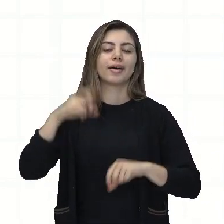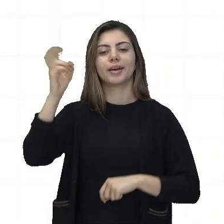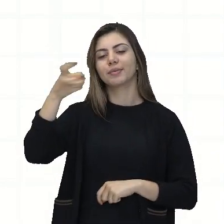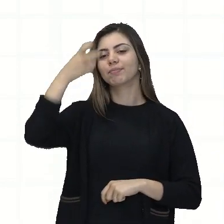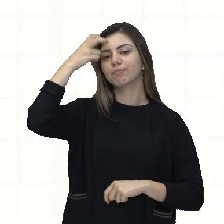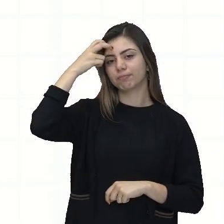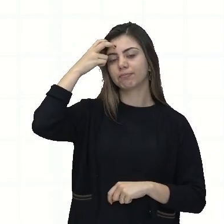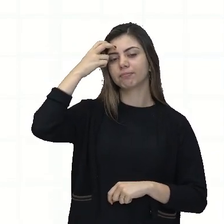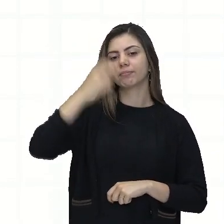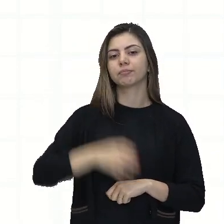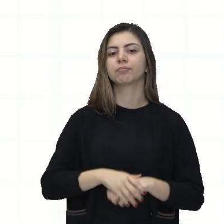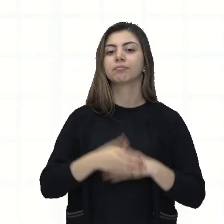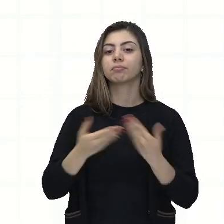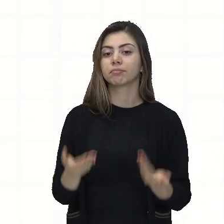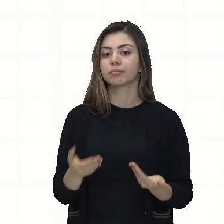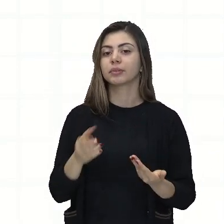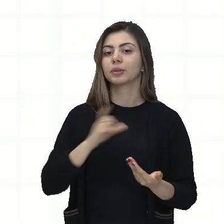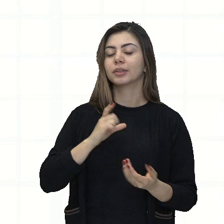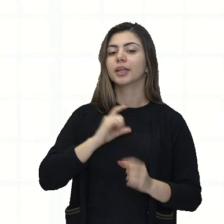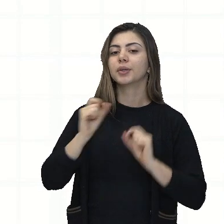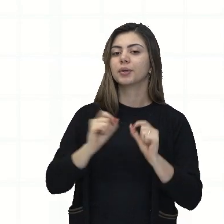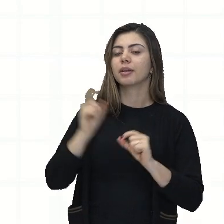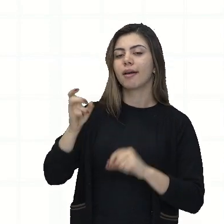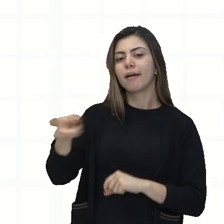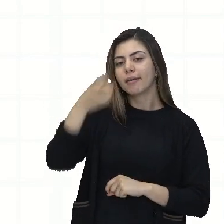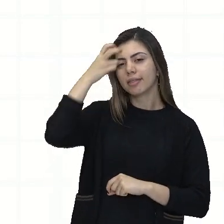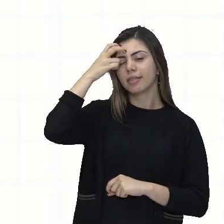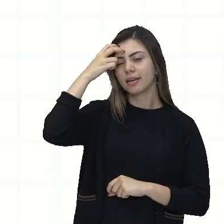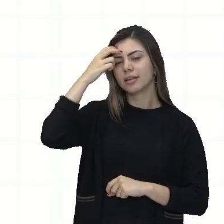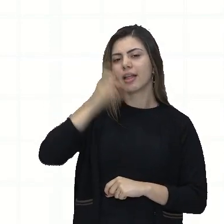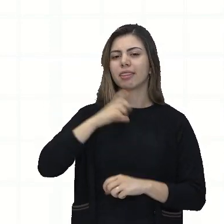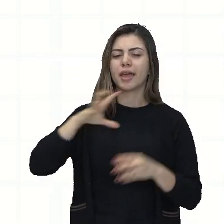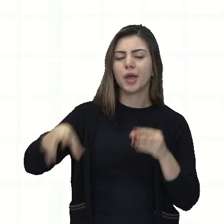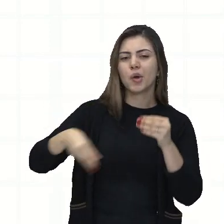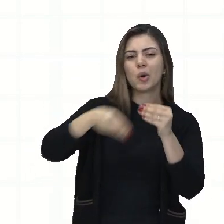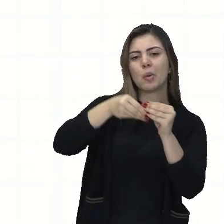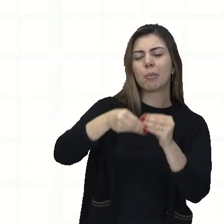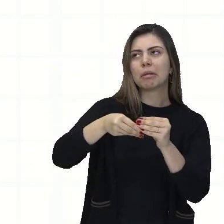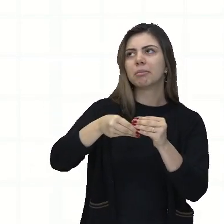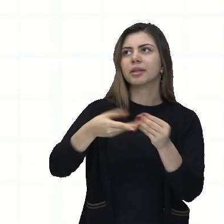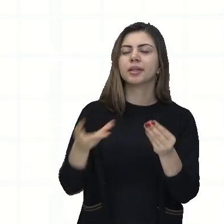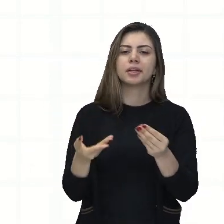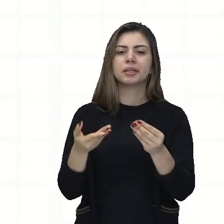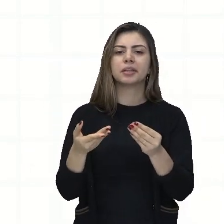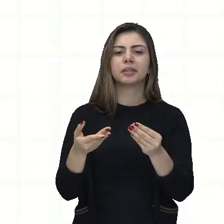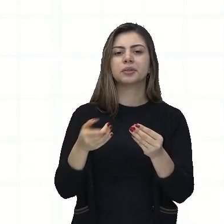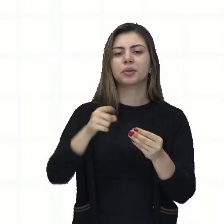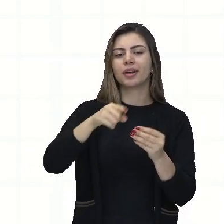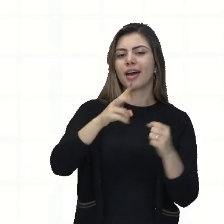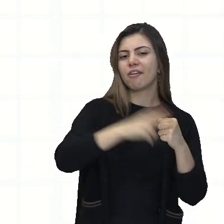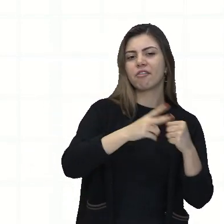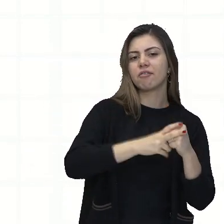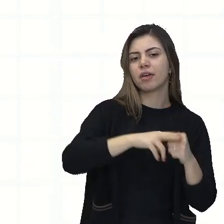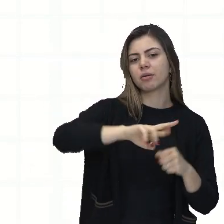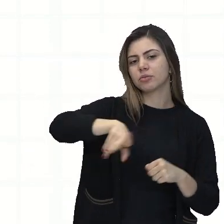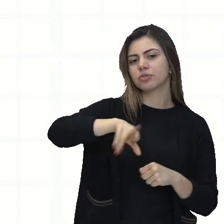E esse da sua inteligência não está complementando o sentido do verbo, ele